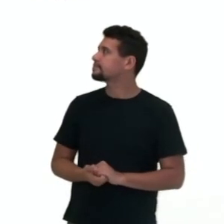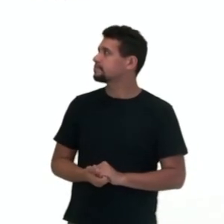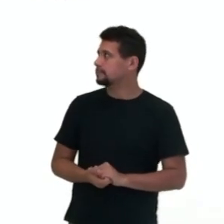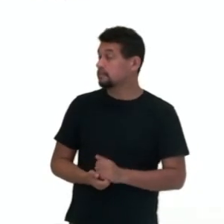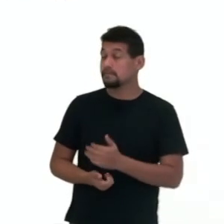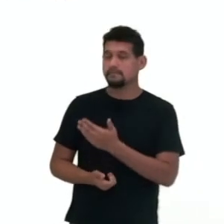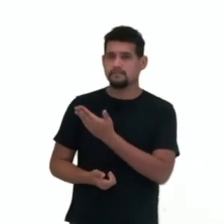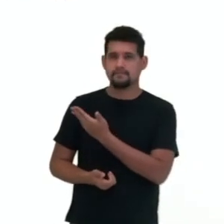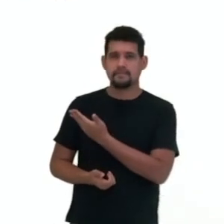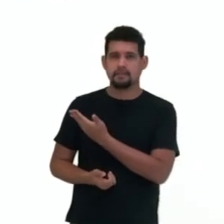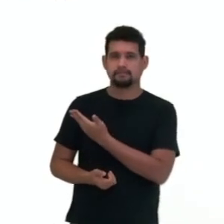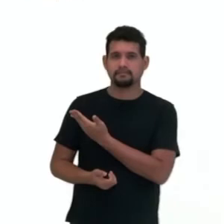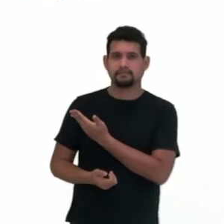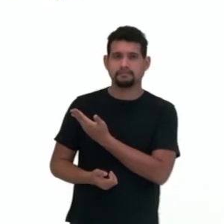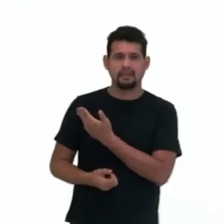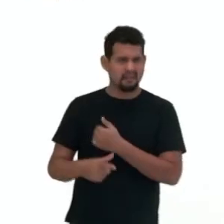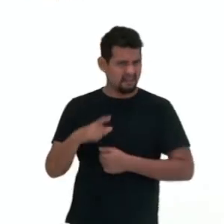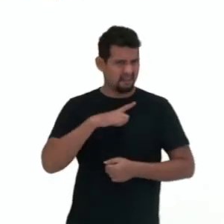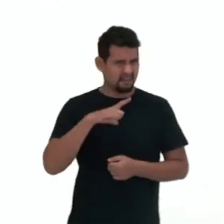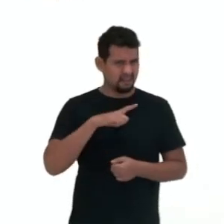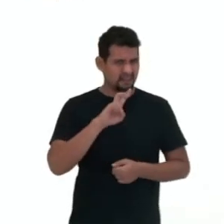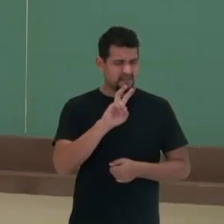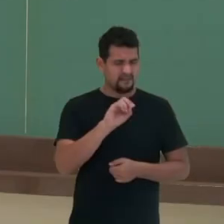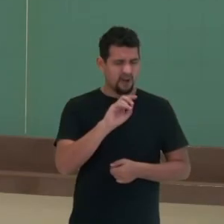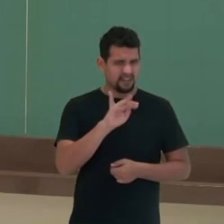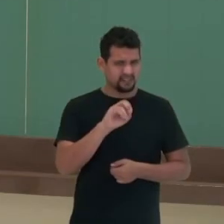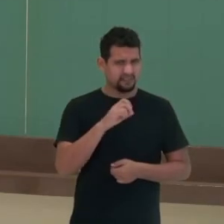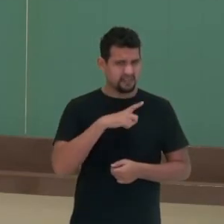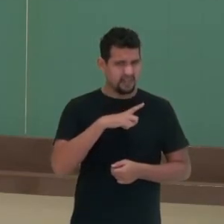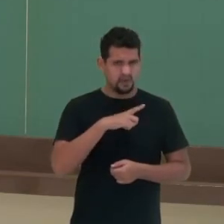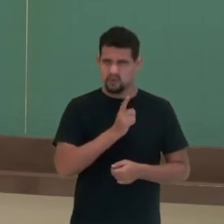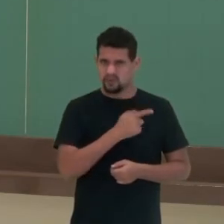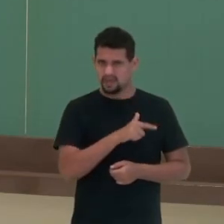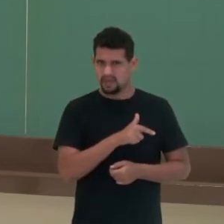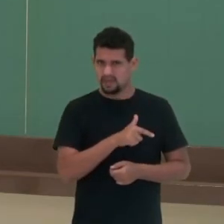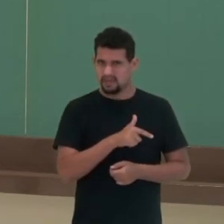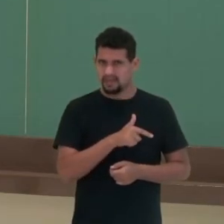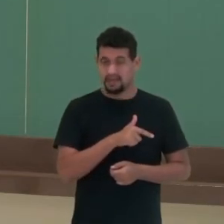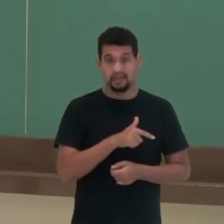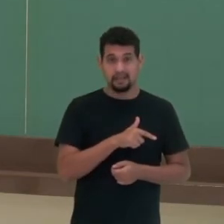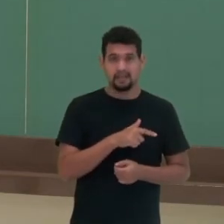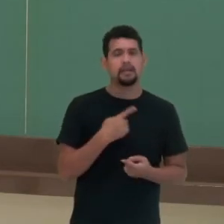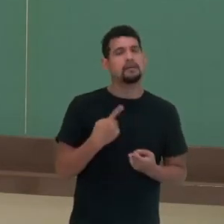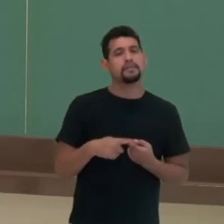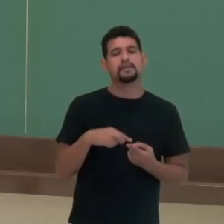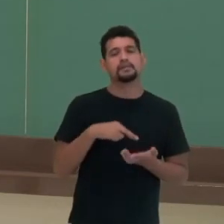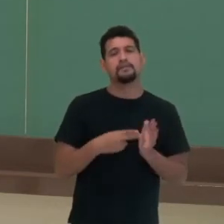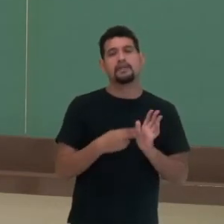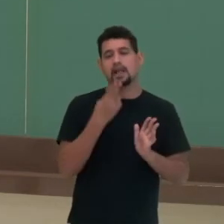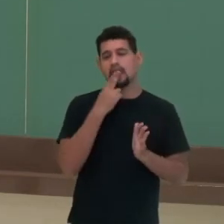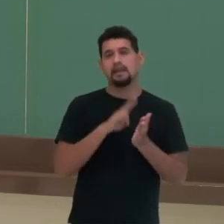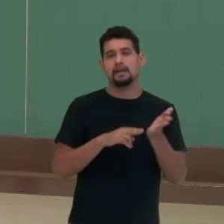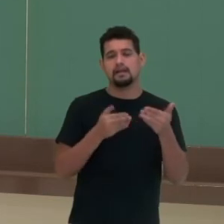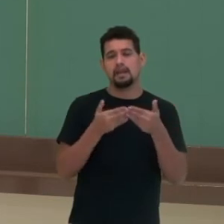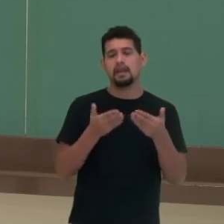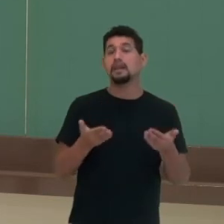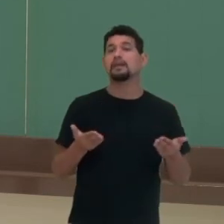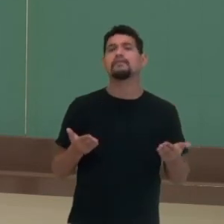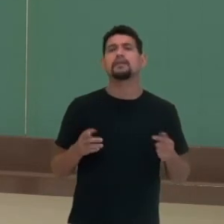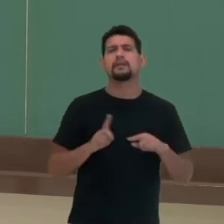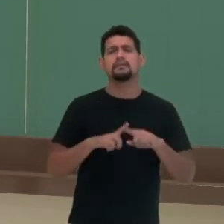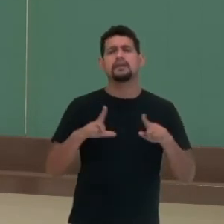Ó, tem vocativo? Não, né? Por quê? Por justamente ser uma carta aberta. Então,